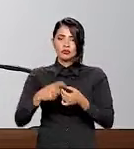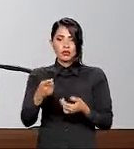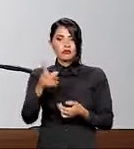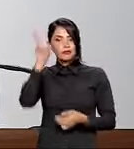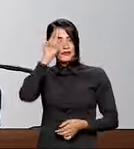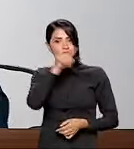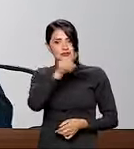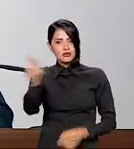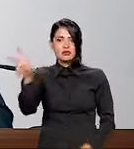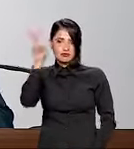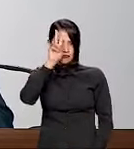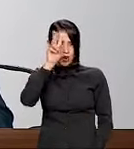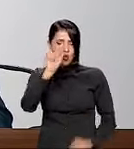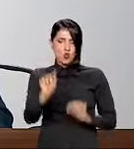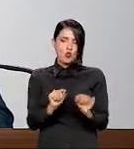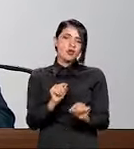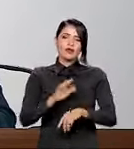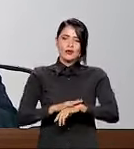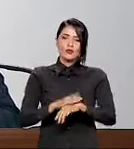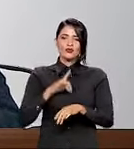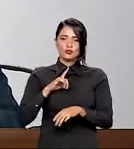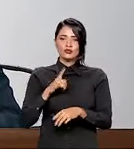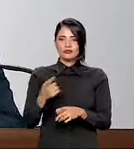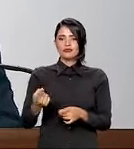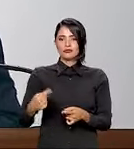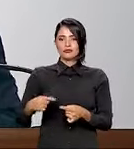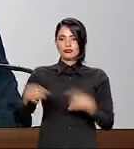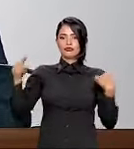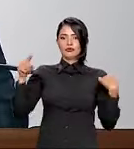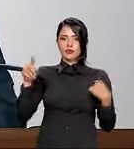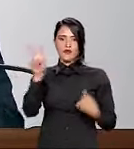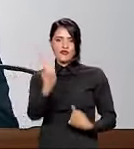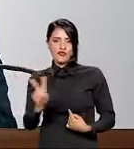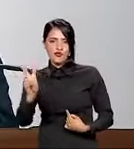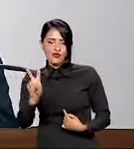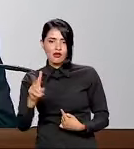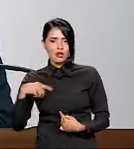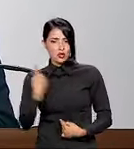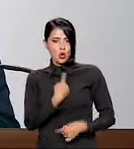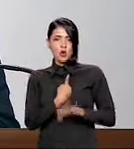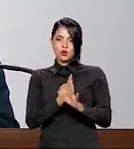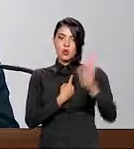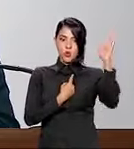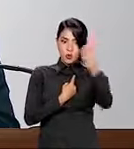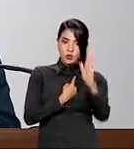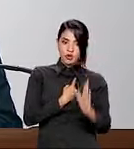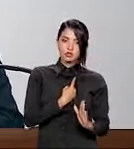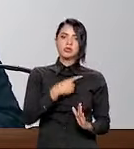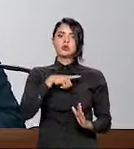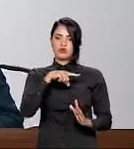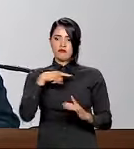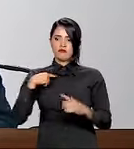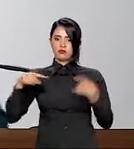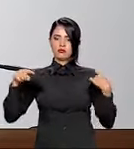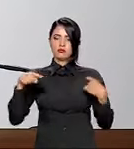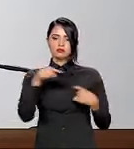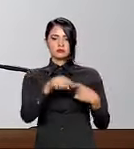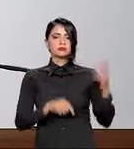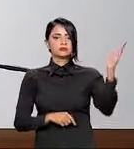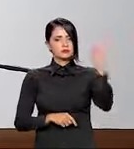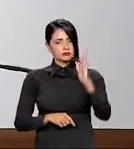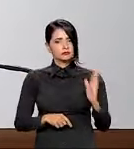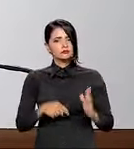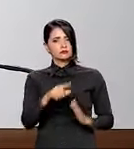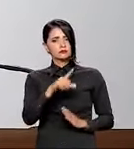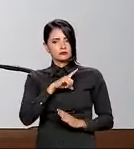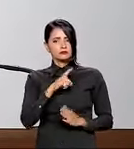quando nós tivemos o rompimento com a Venezuela, nós não, o Brasil teve, o Brasil tinha